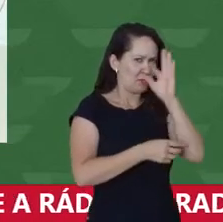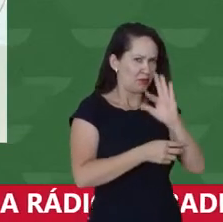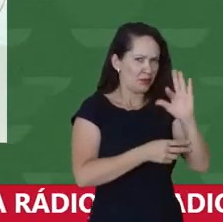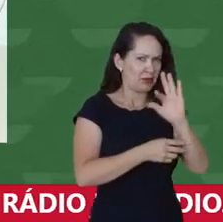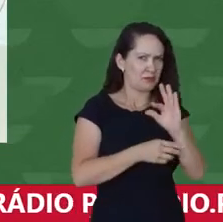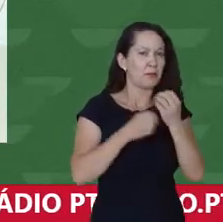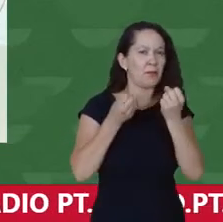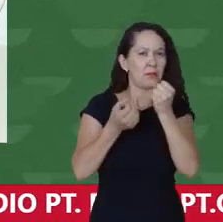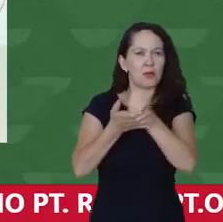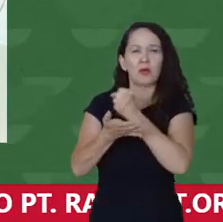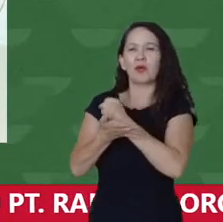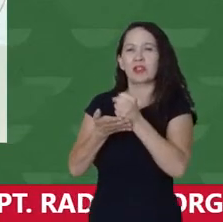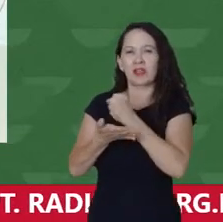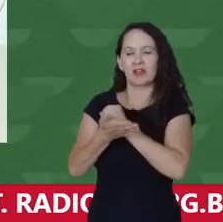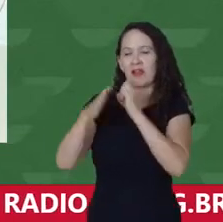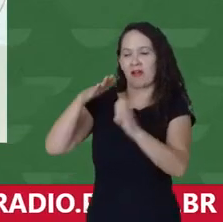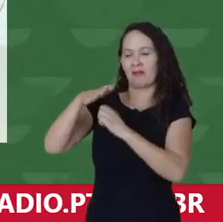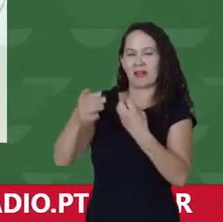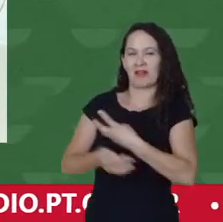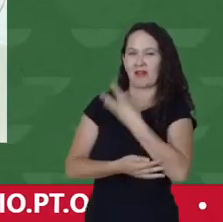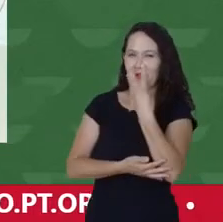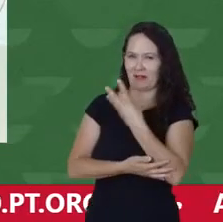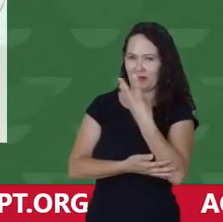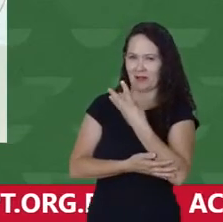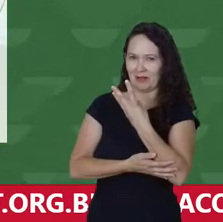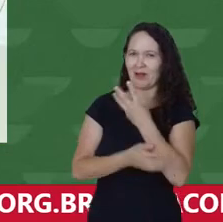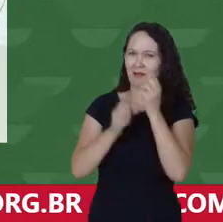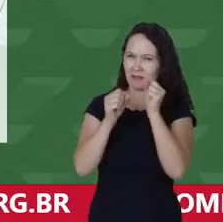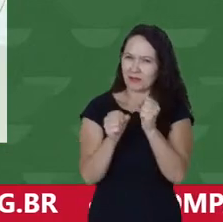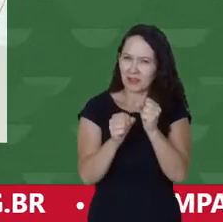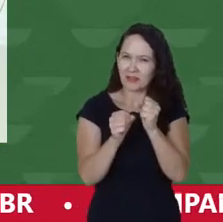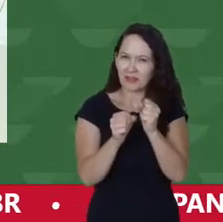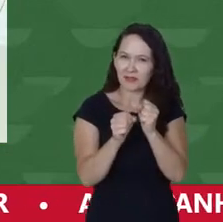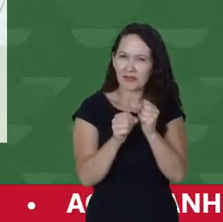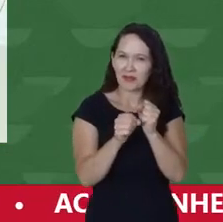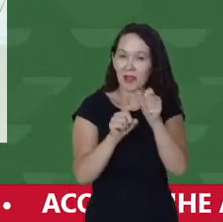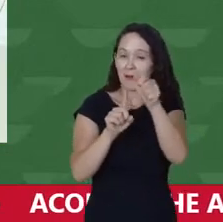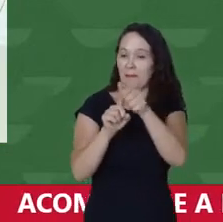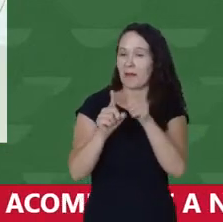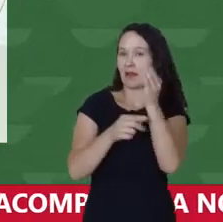podem contratar uma empresa terceirizada em fevereiro